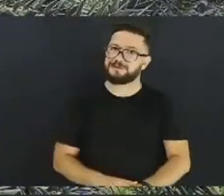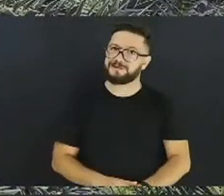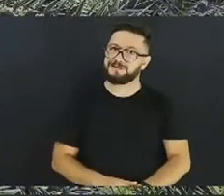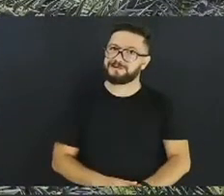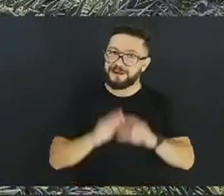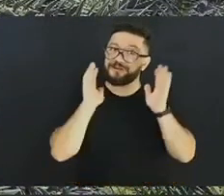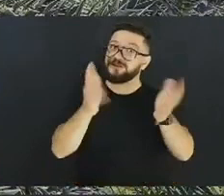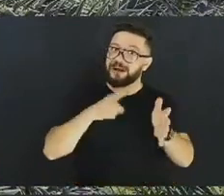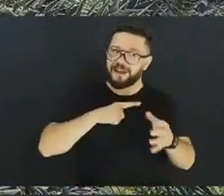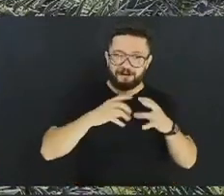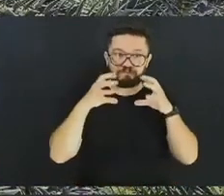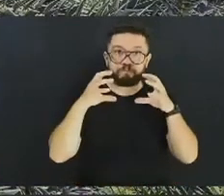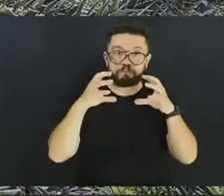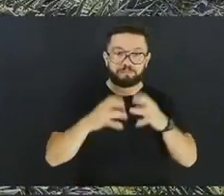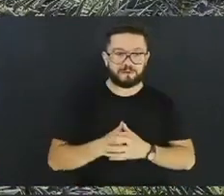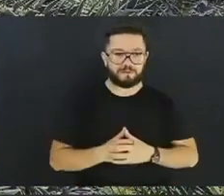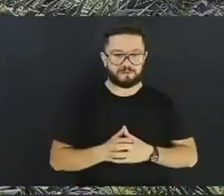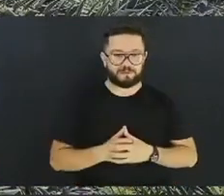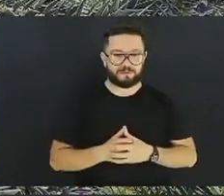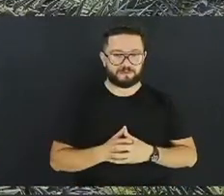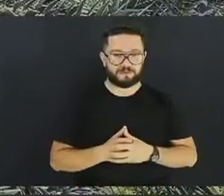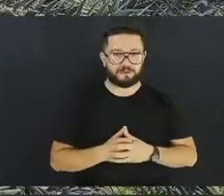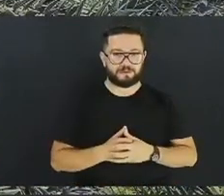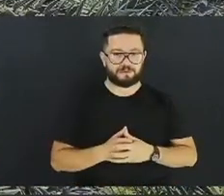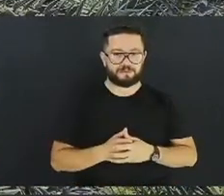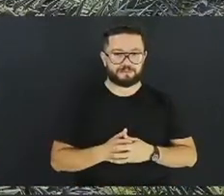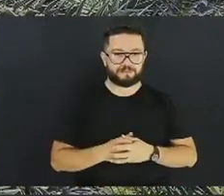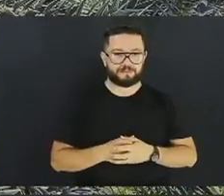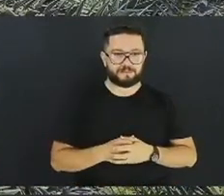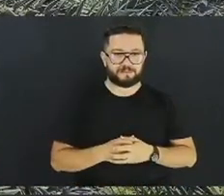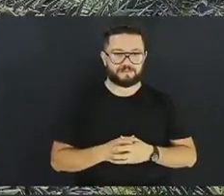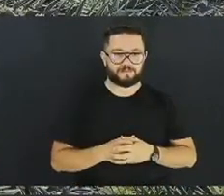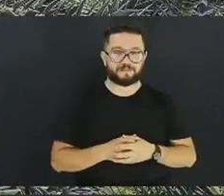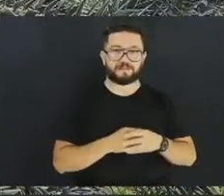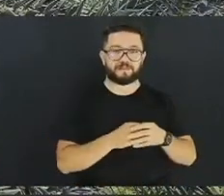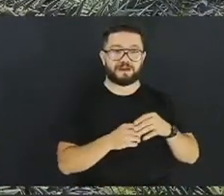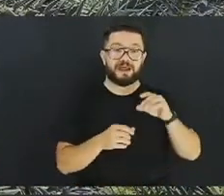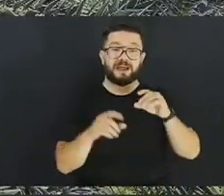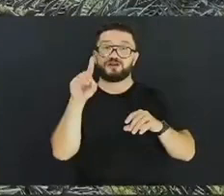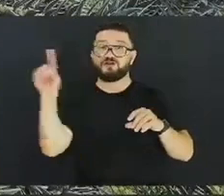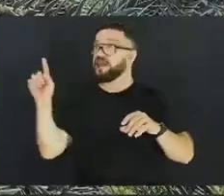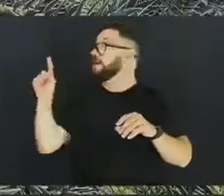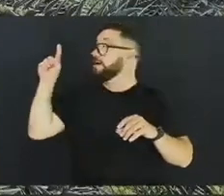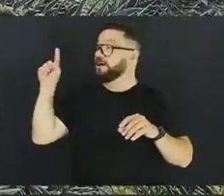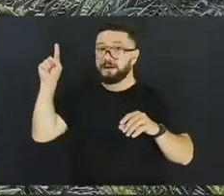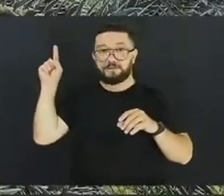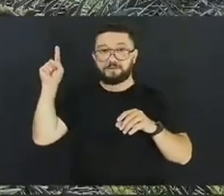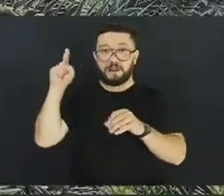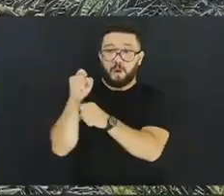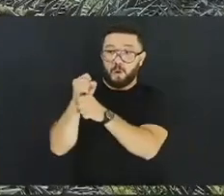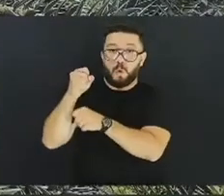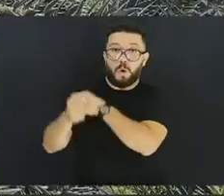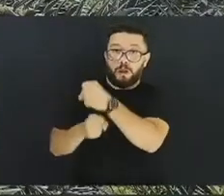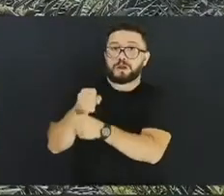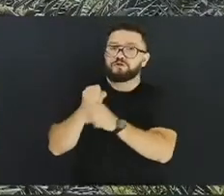pinha maior vai cair dentro de 1 mês, cai o pinhão. A pinha menor da direita é para o ano que vem. E já tem botões para